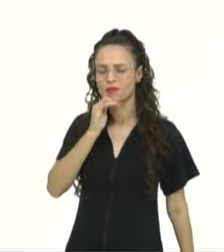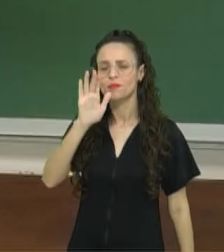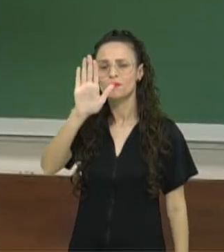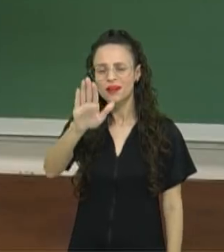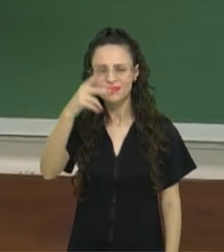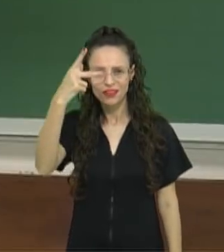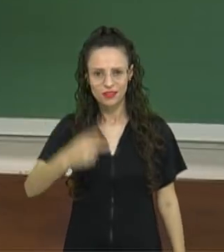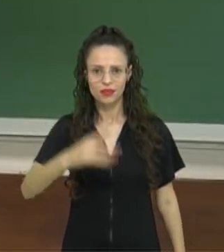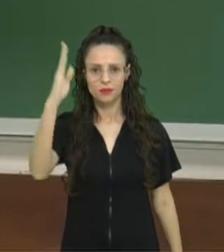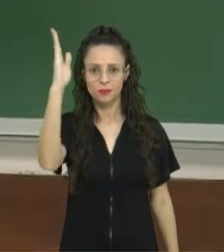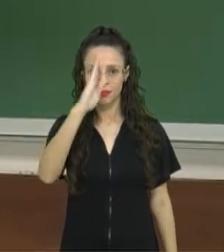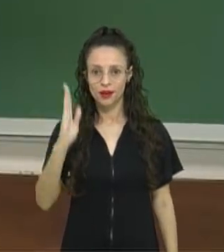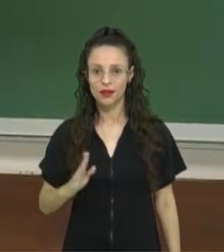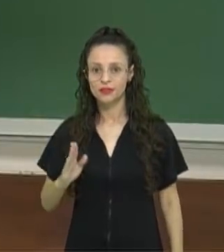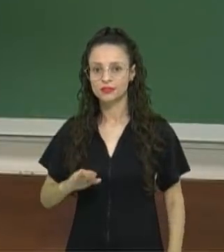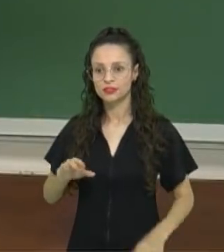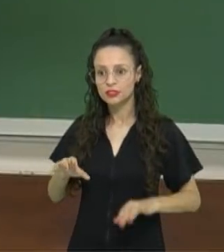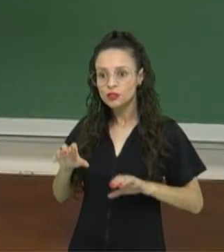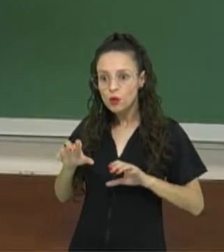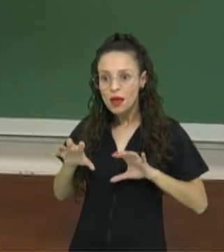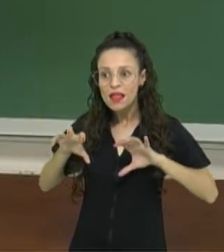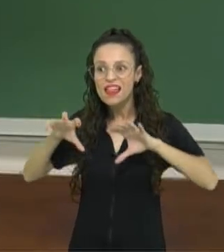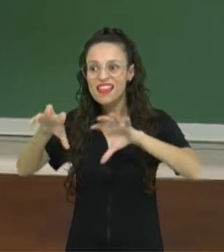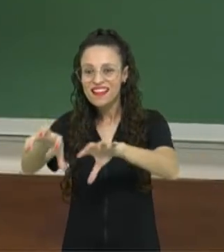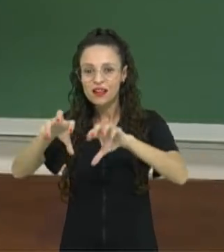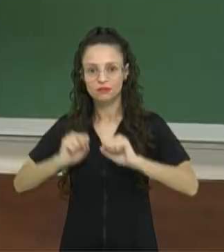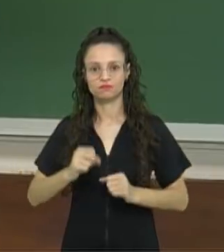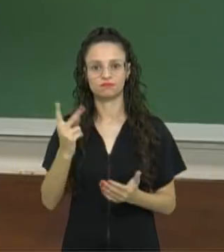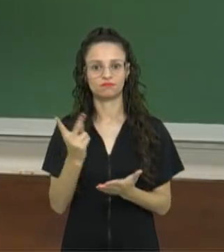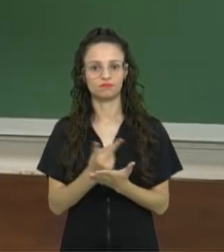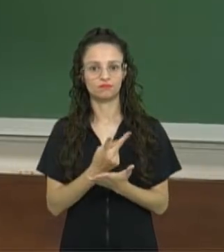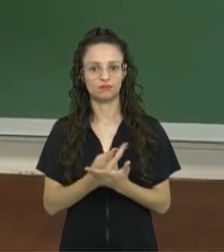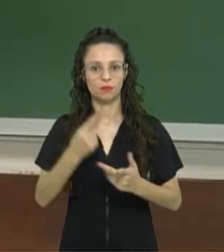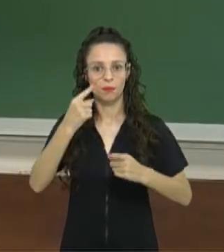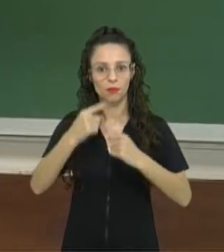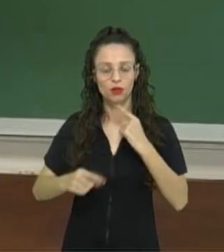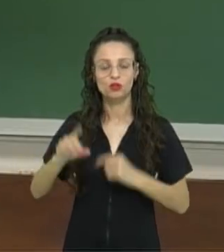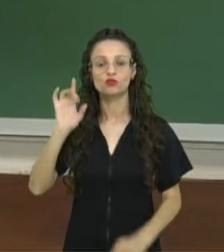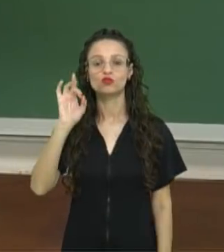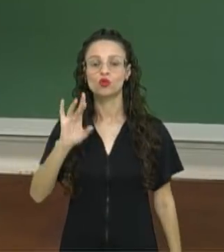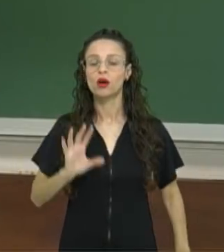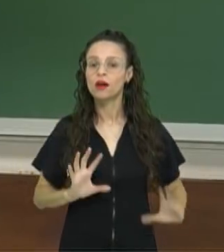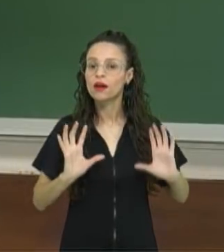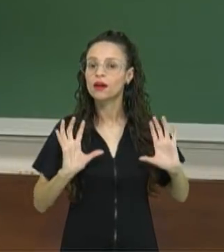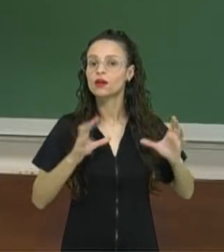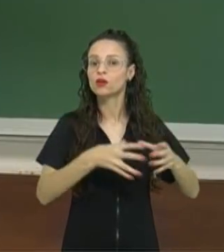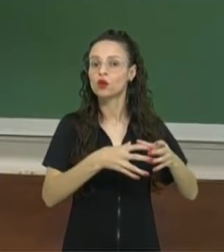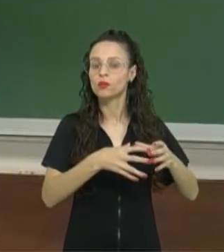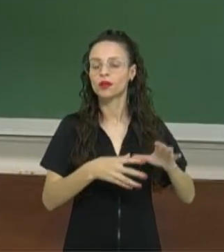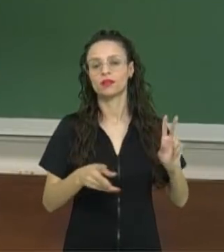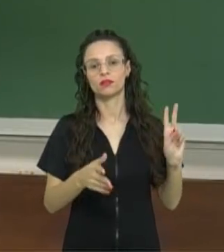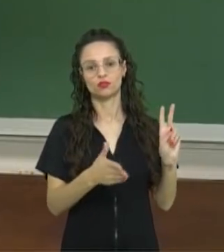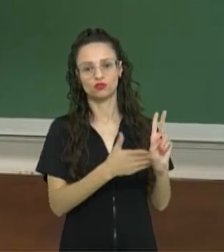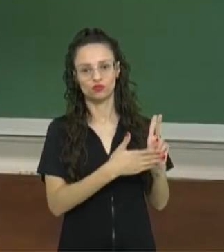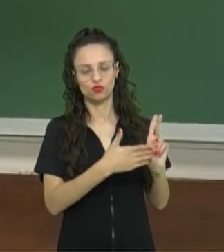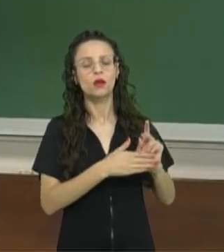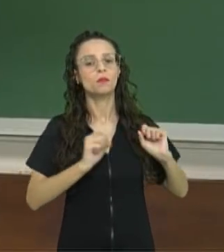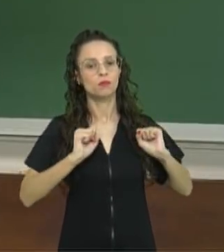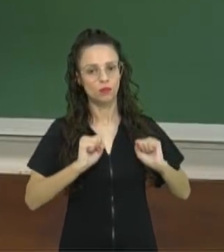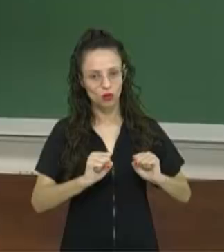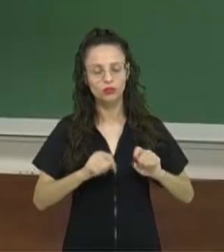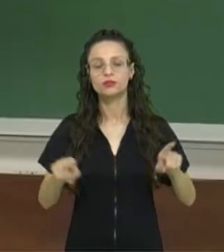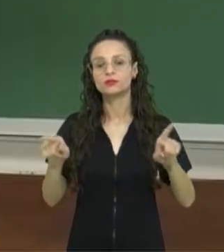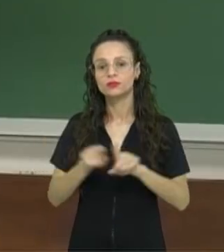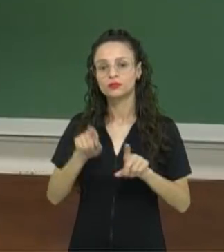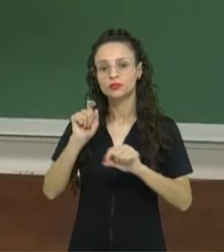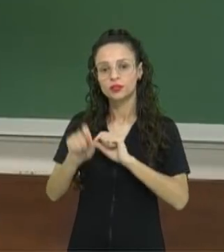que no Brasil, a caça ela é ilegal, exceto para as comunidades indígenas. E